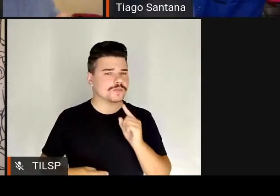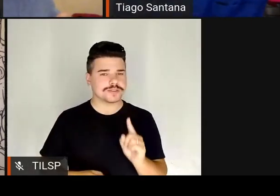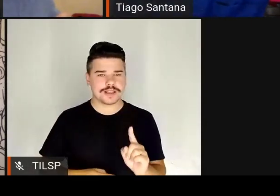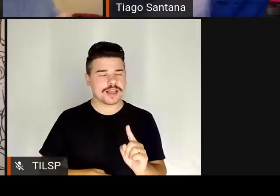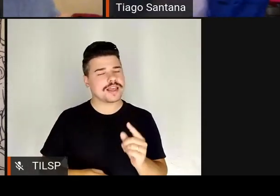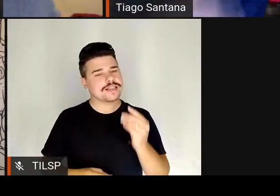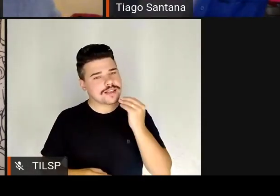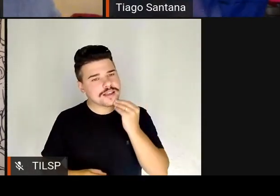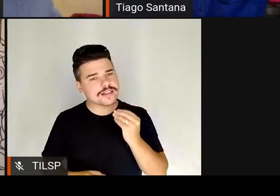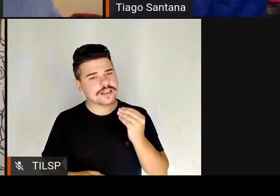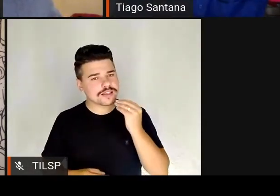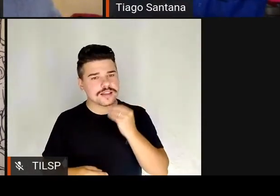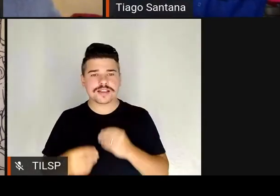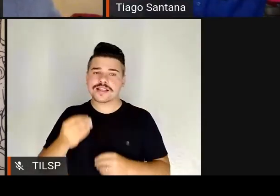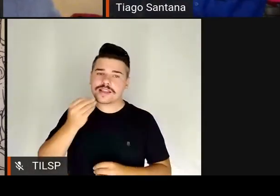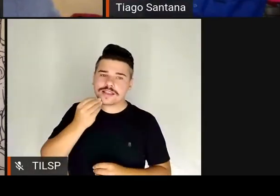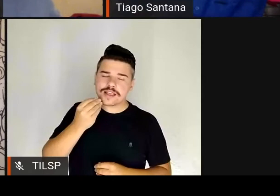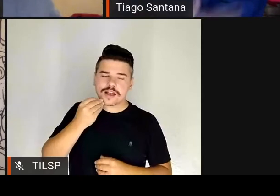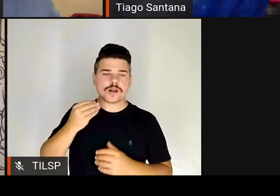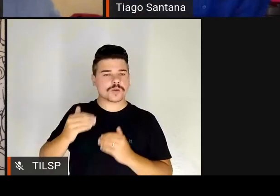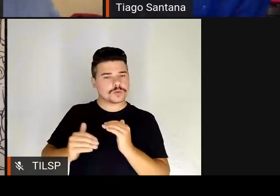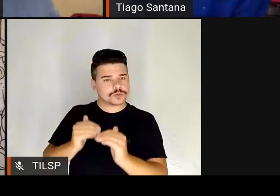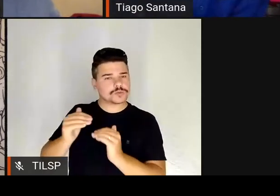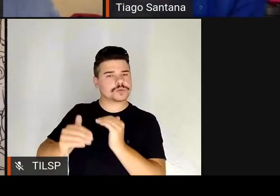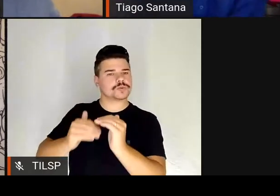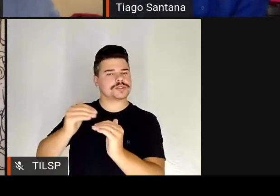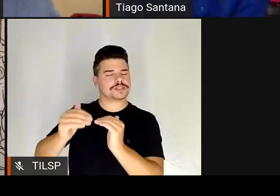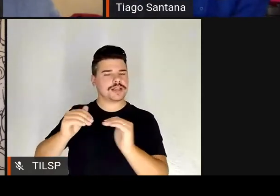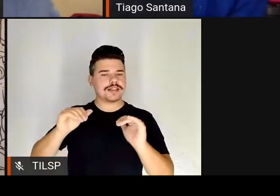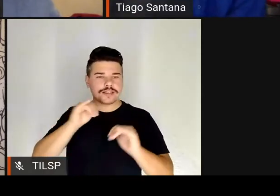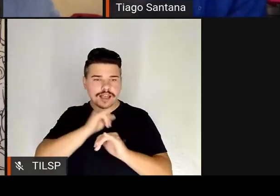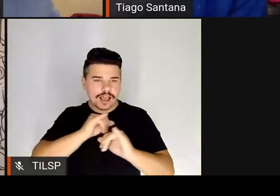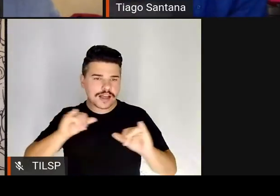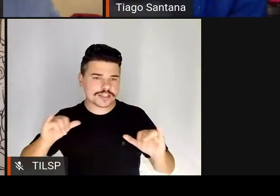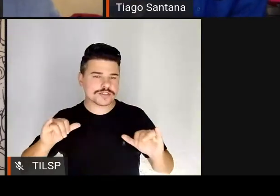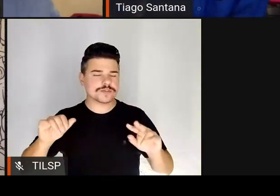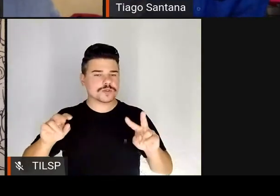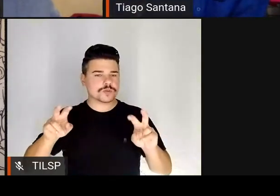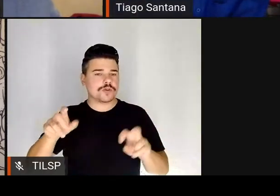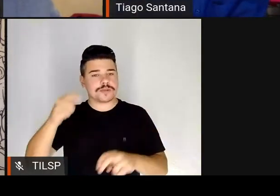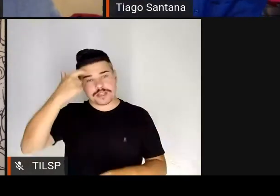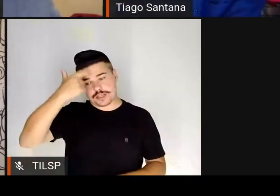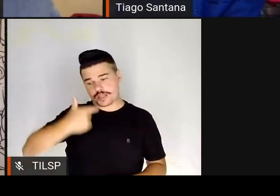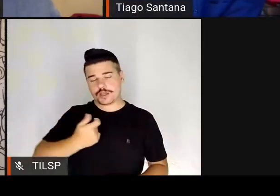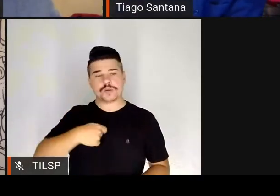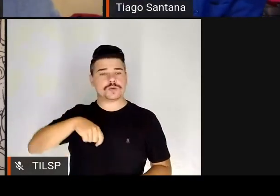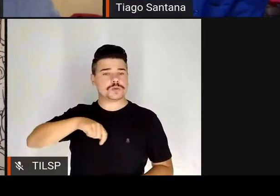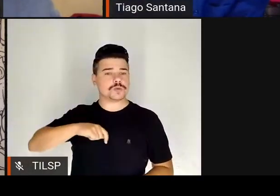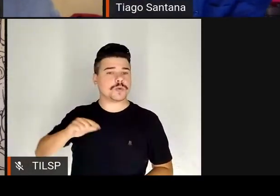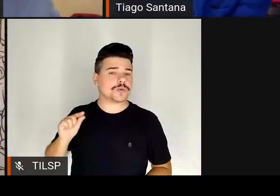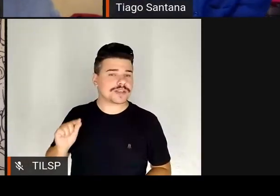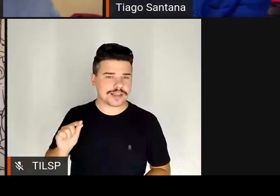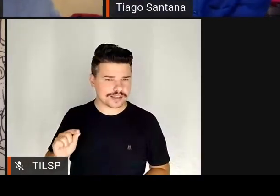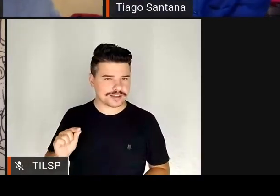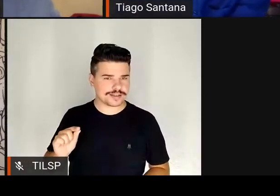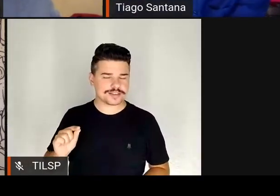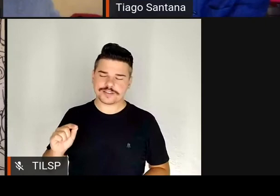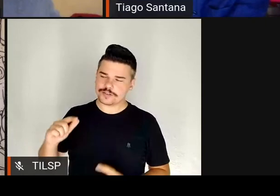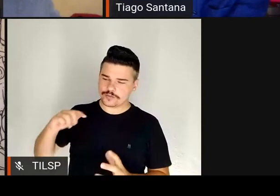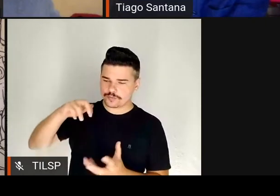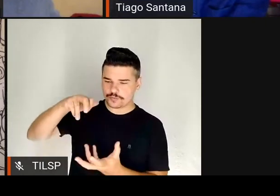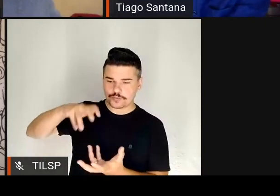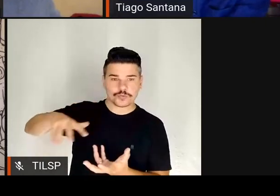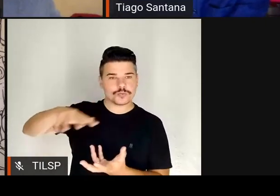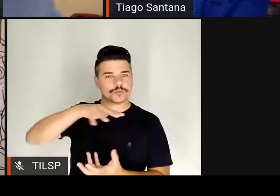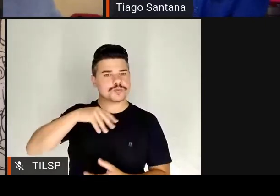de construir alguma narrativa, partindo, obviamente, do pressuposto de quem eu sou, desse mundo que a gente vive, né?